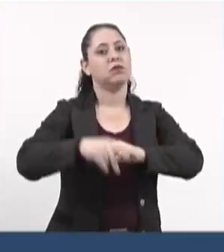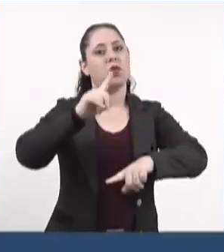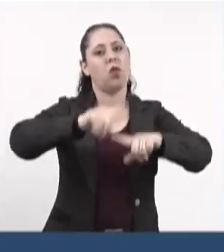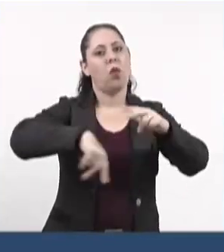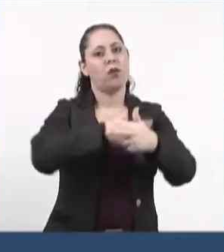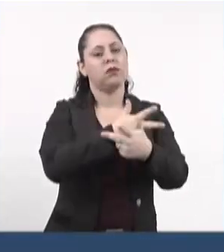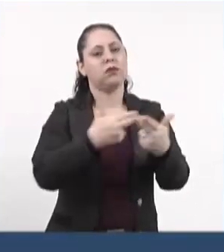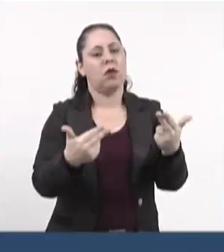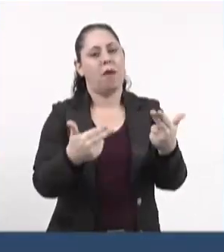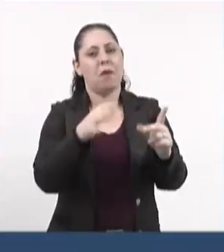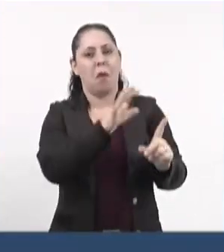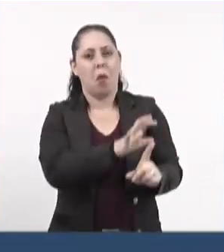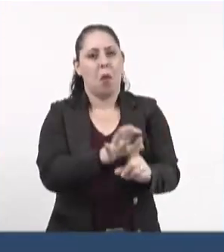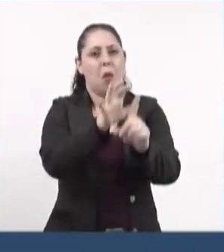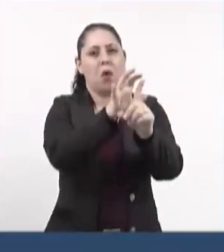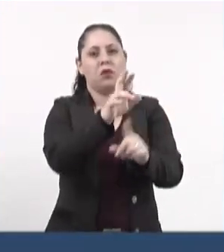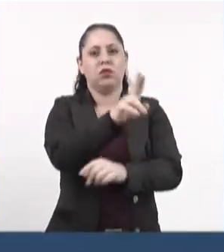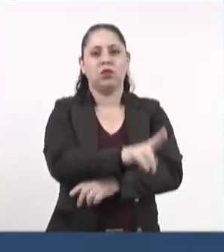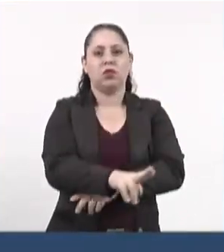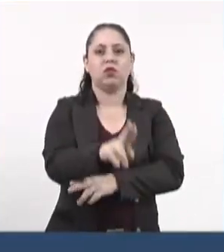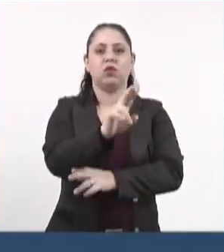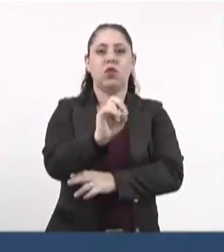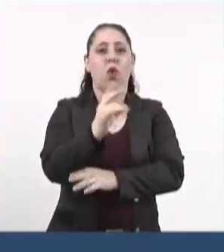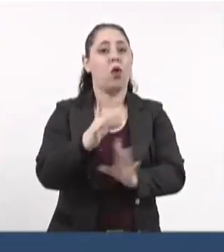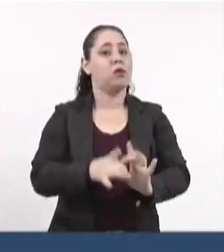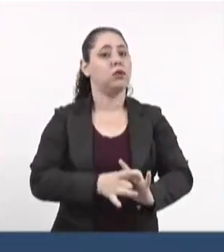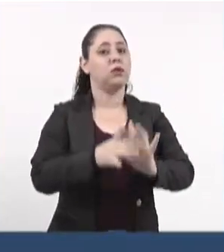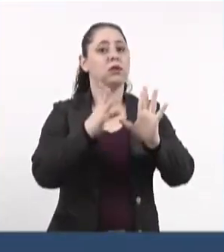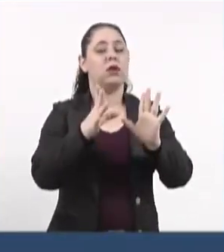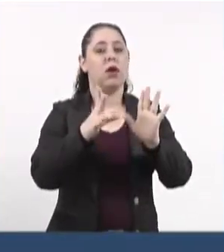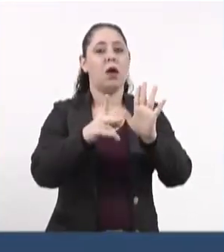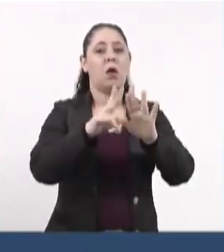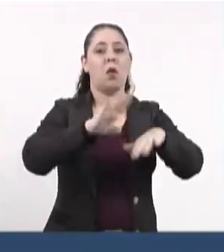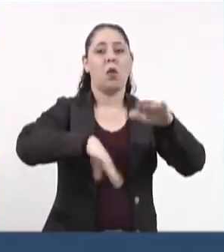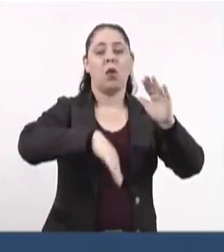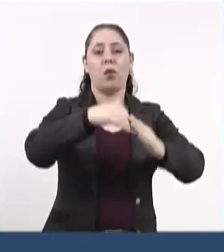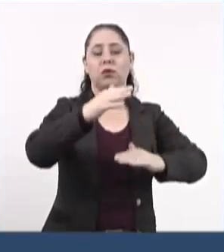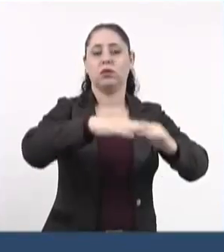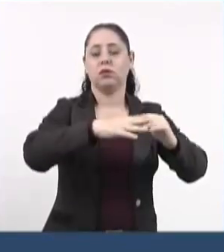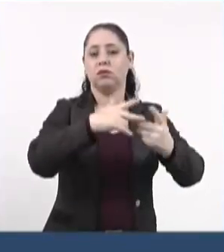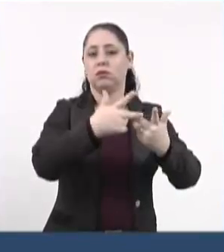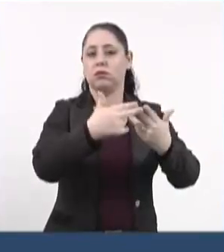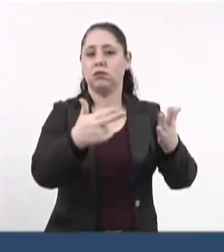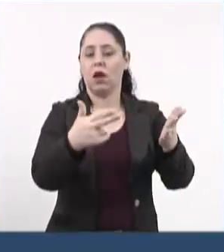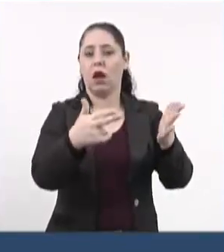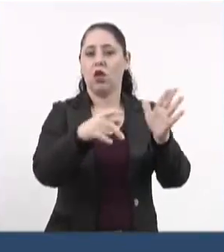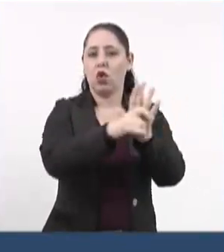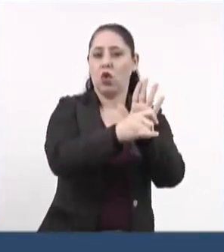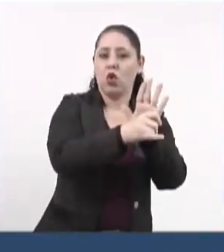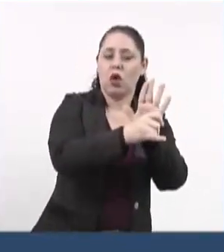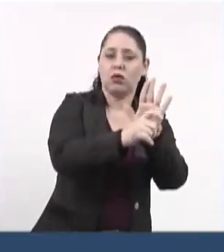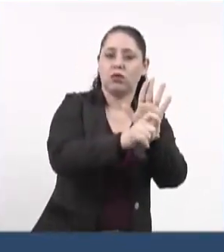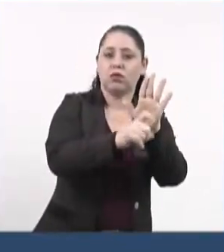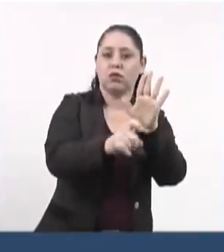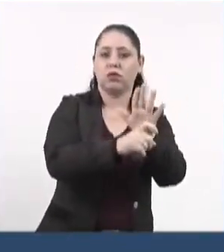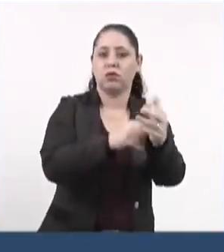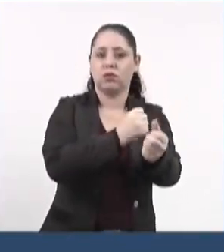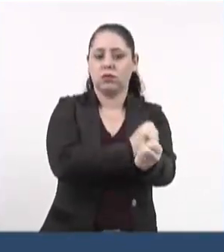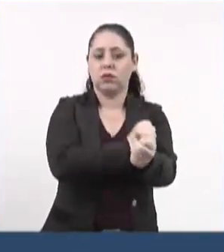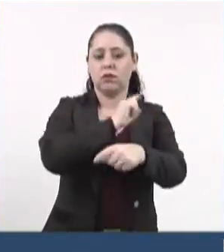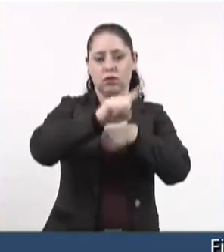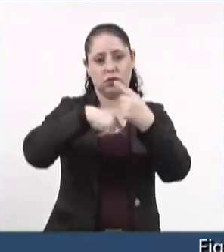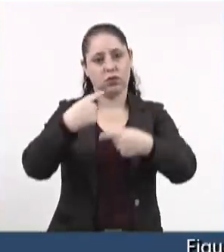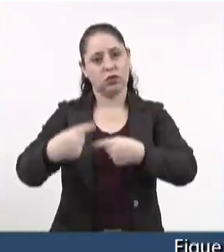qualquer tipo de apologia ao uso ou liberação de qualquer substância entorpecente. E eu vou